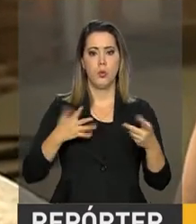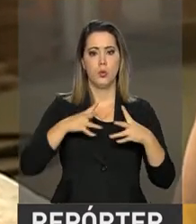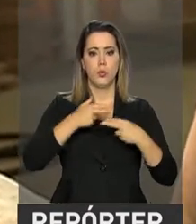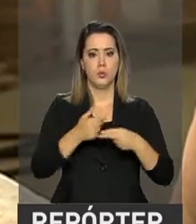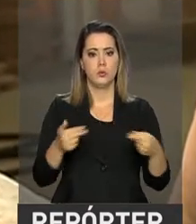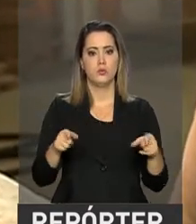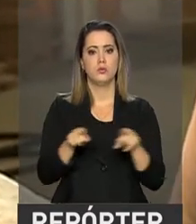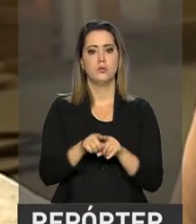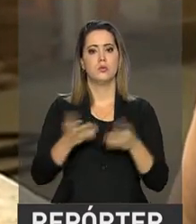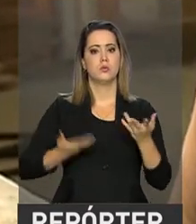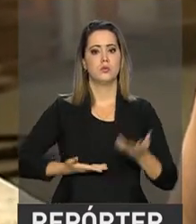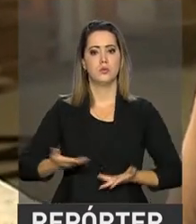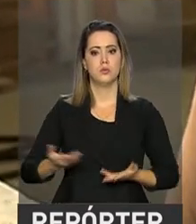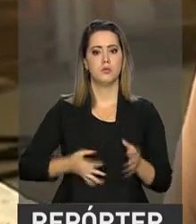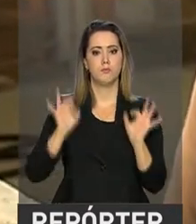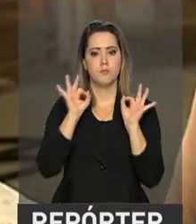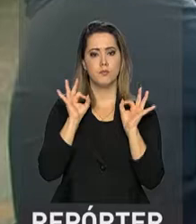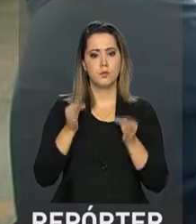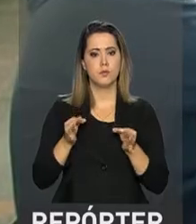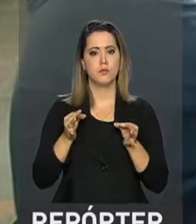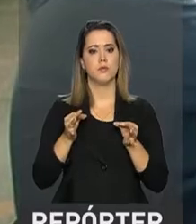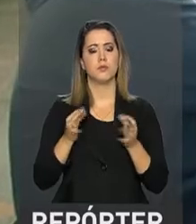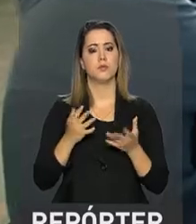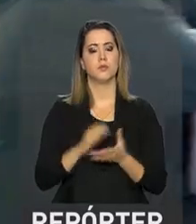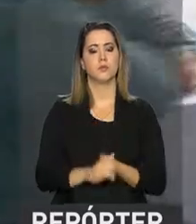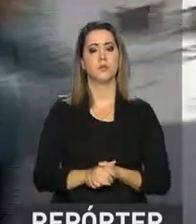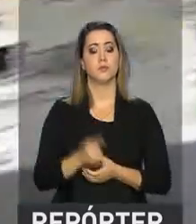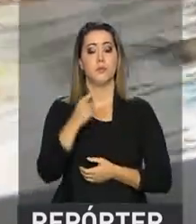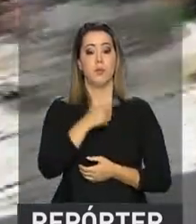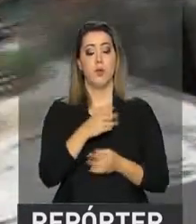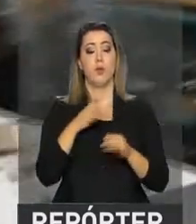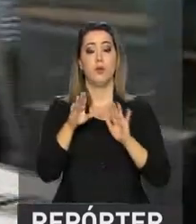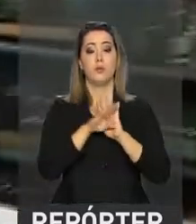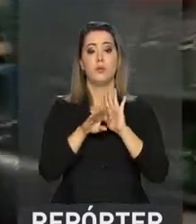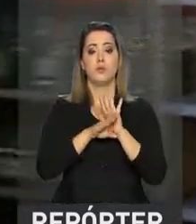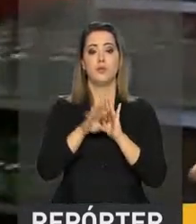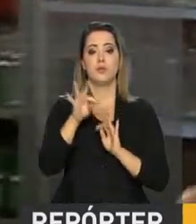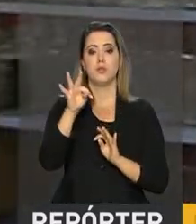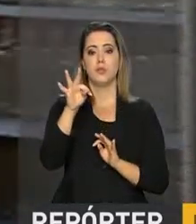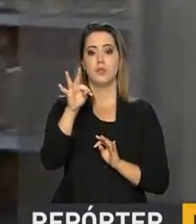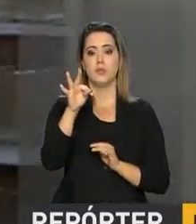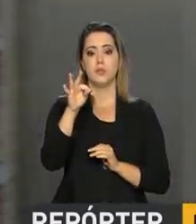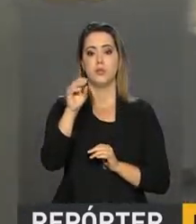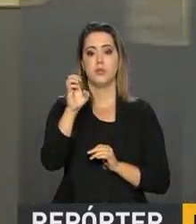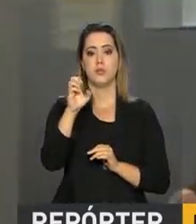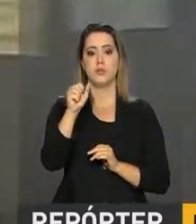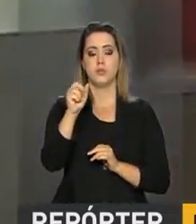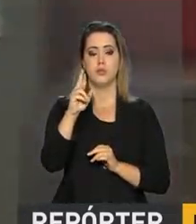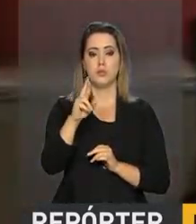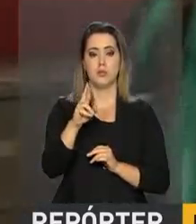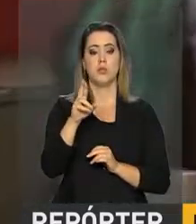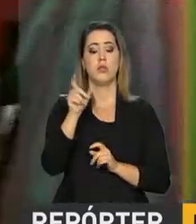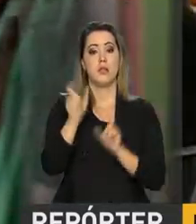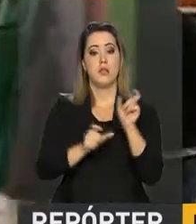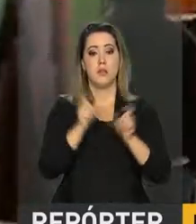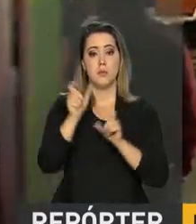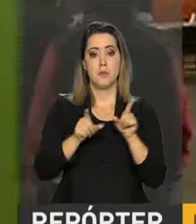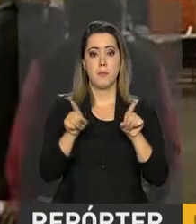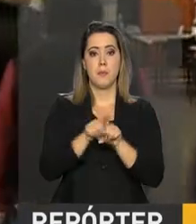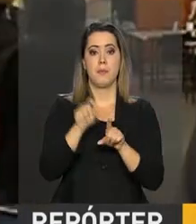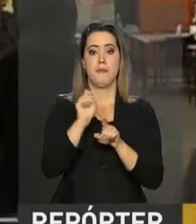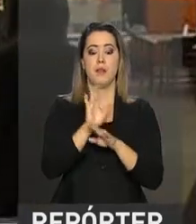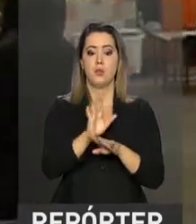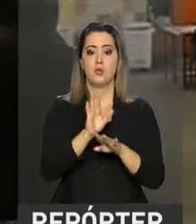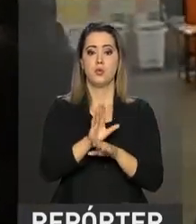até fazer um filme perfeito né o projeto tear atende aqui em guarulhos 150 pessoas em condição de sofrimento psíquico